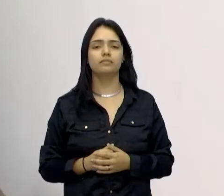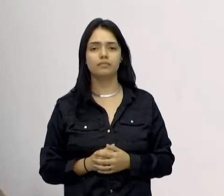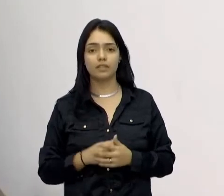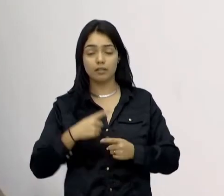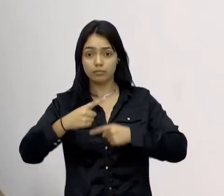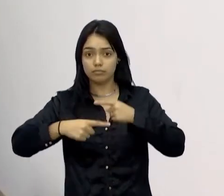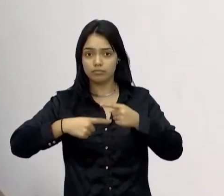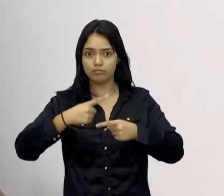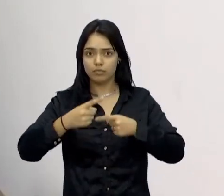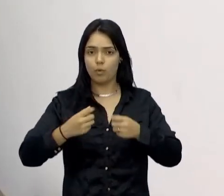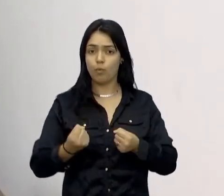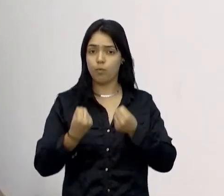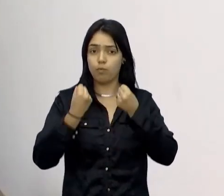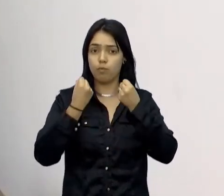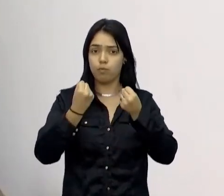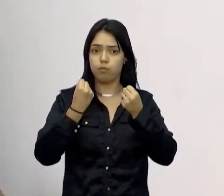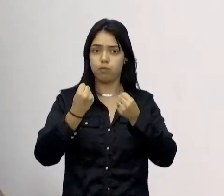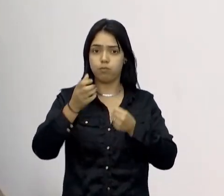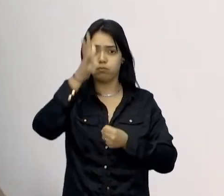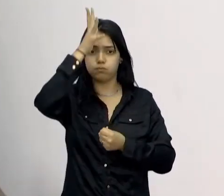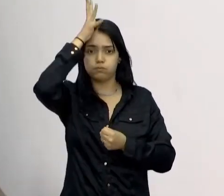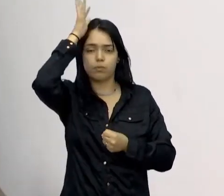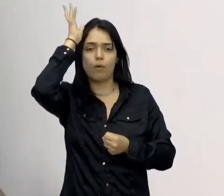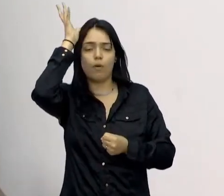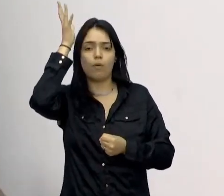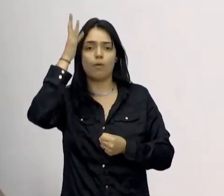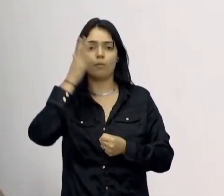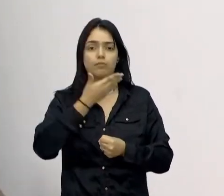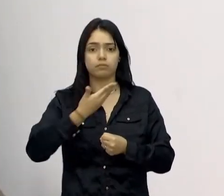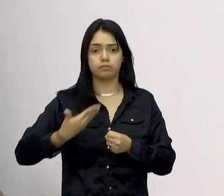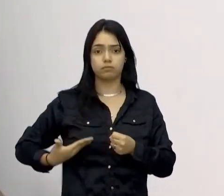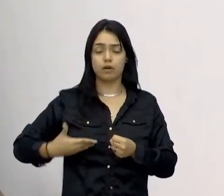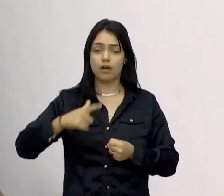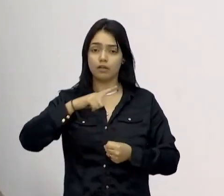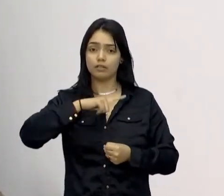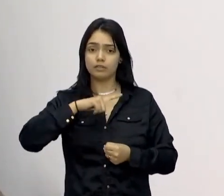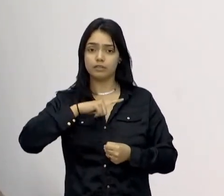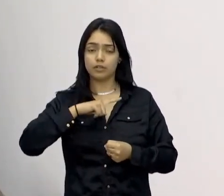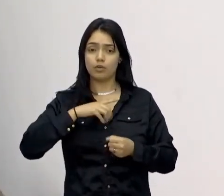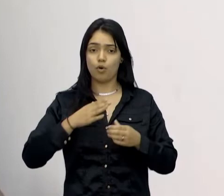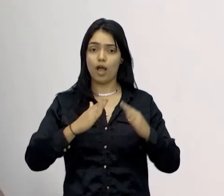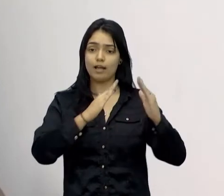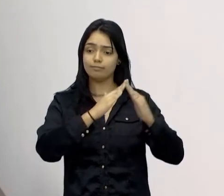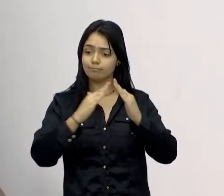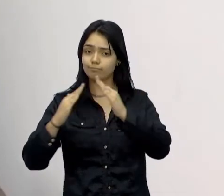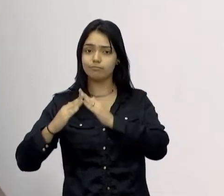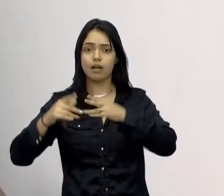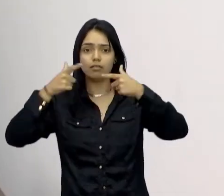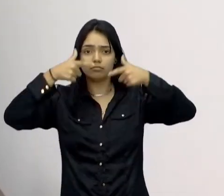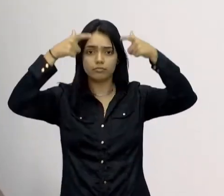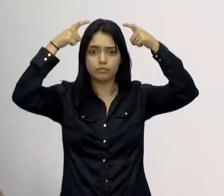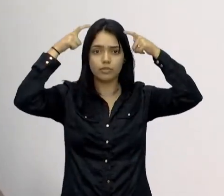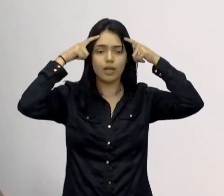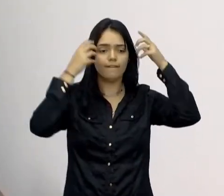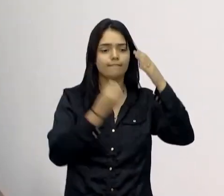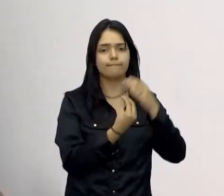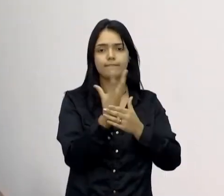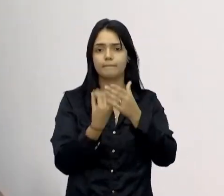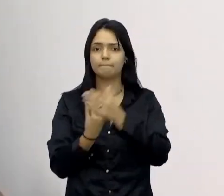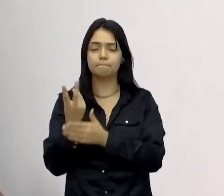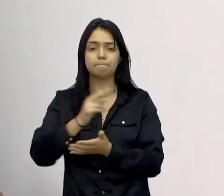daquele poder foi tanto que boa parte das casas de nobres europeias acabaram